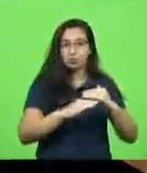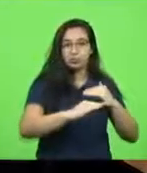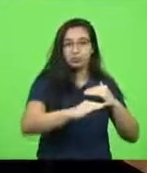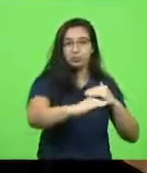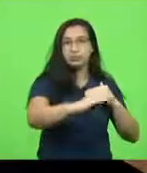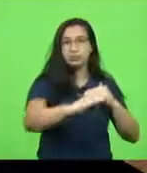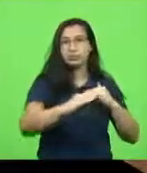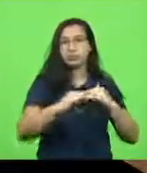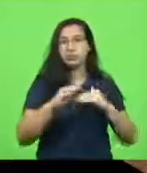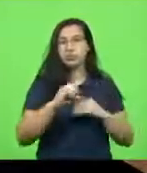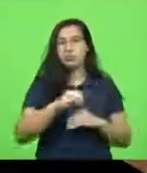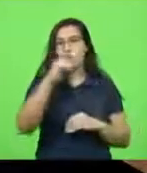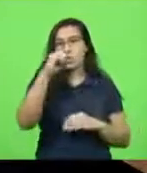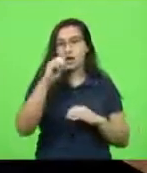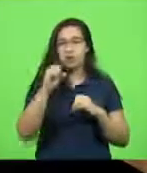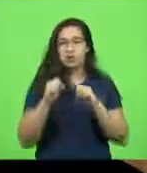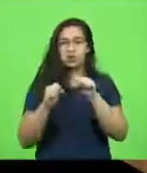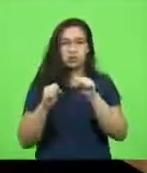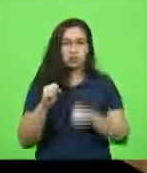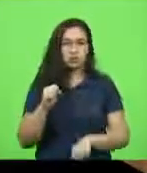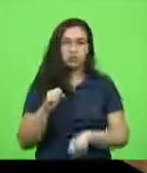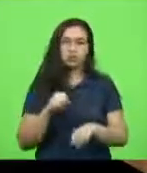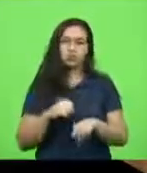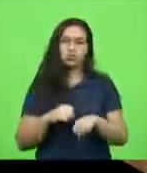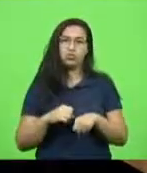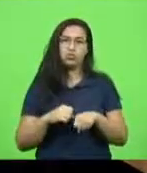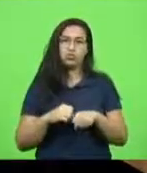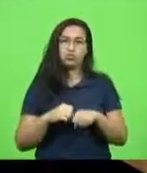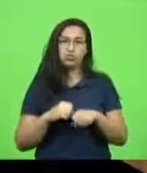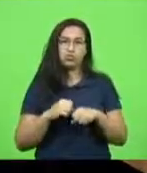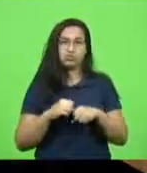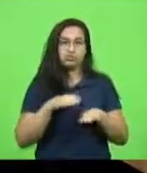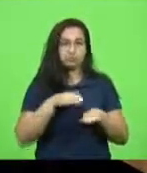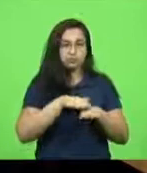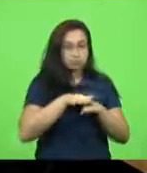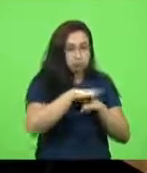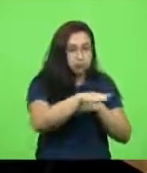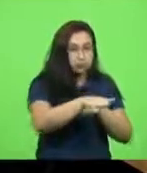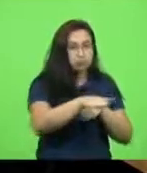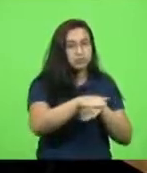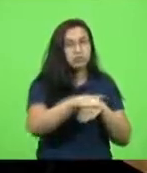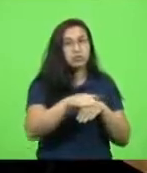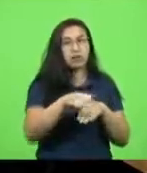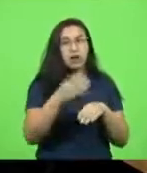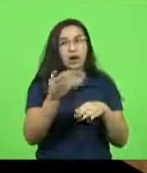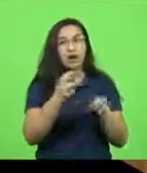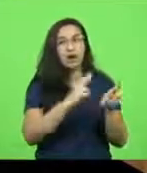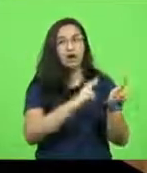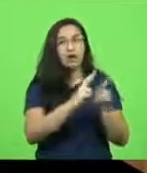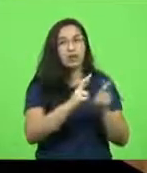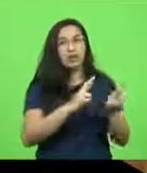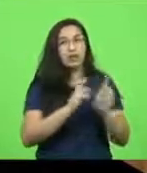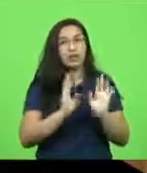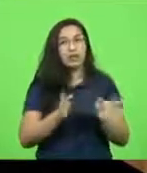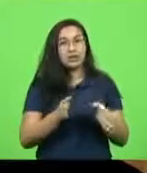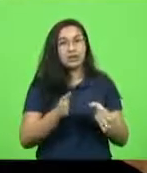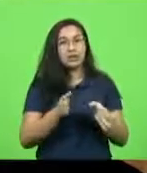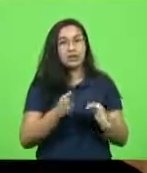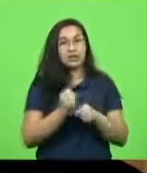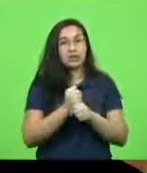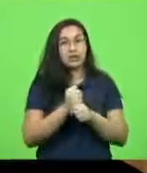parte do F do Sul do Paraná passa ali e aquela coisa uma rodovia que foi feito há 60 anos